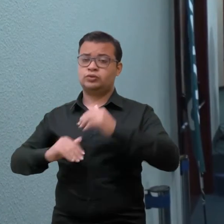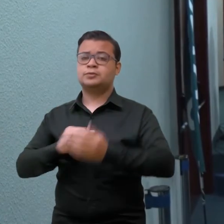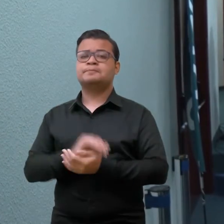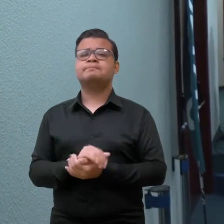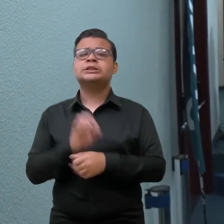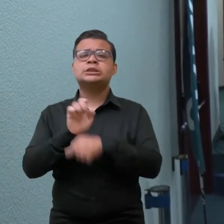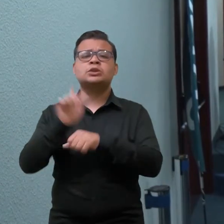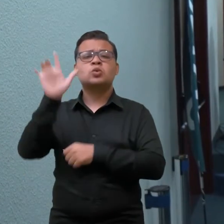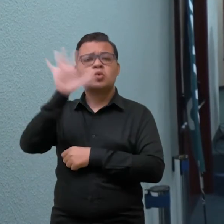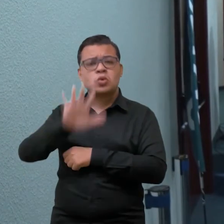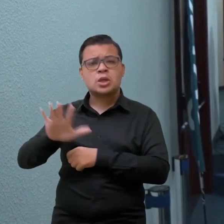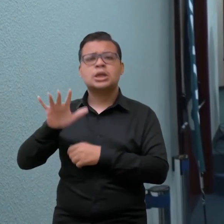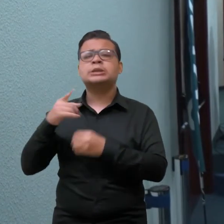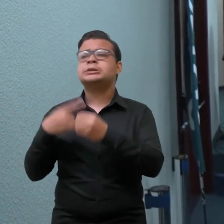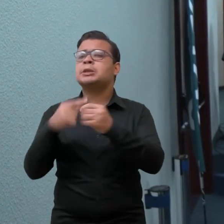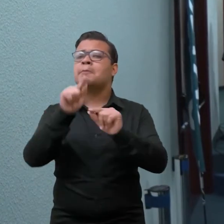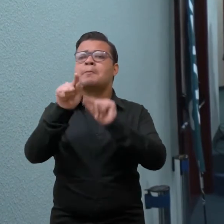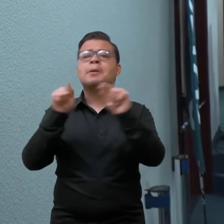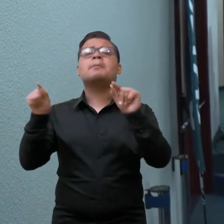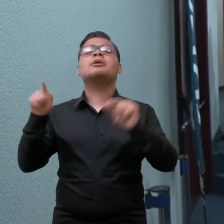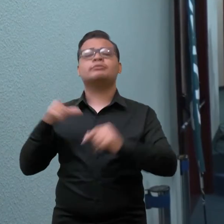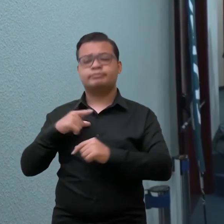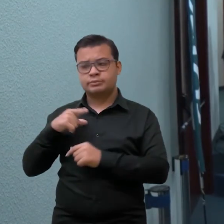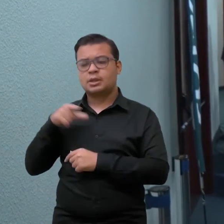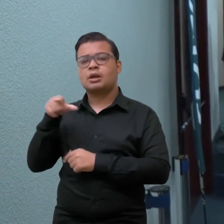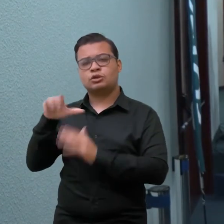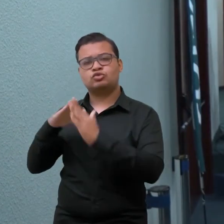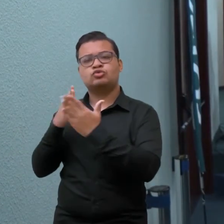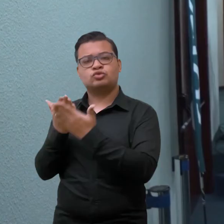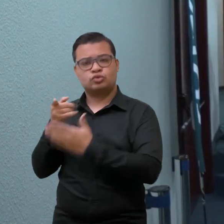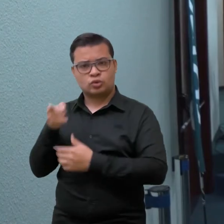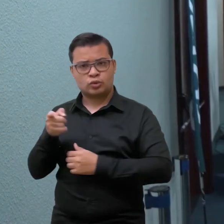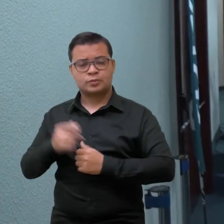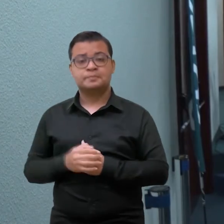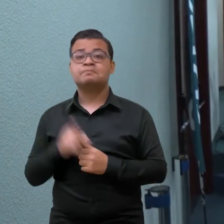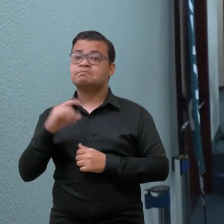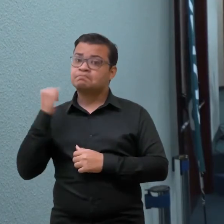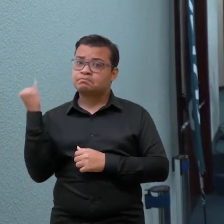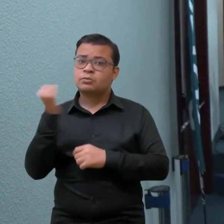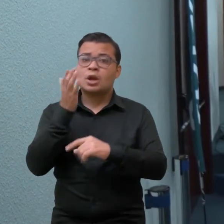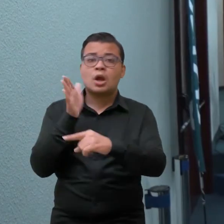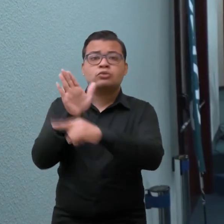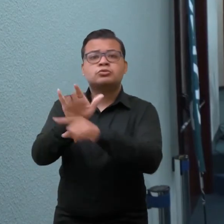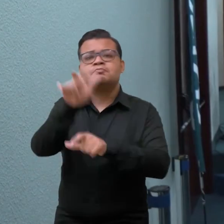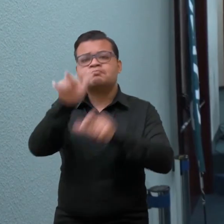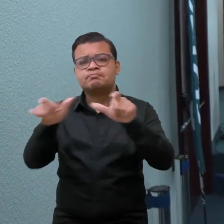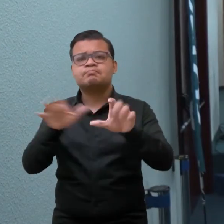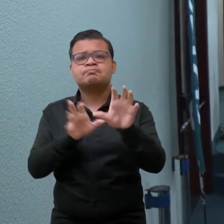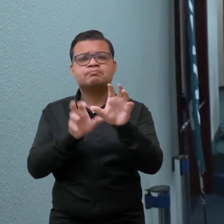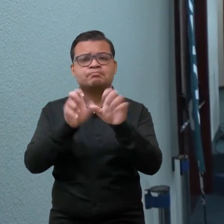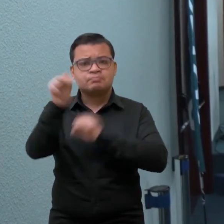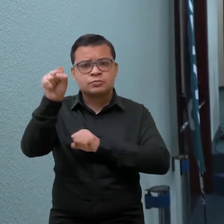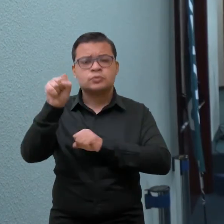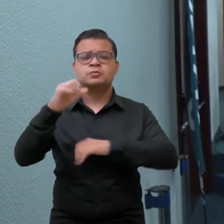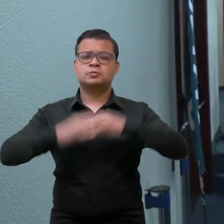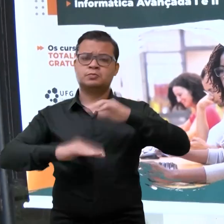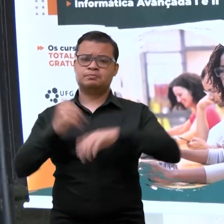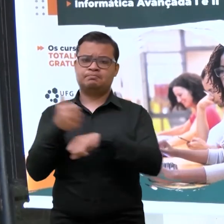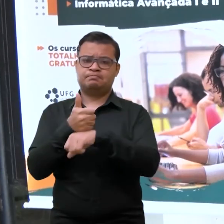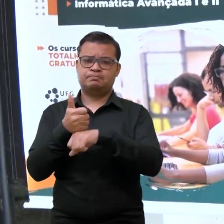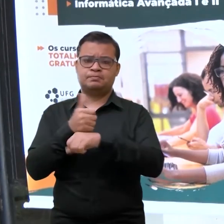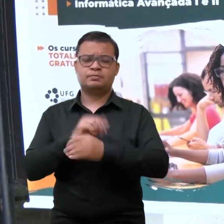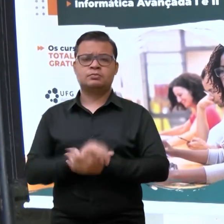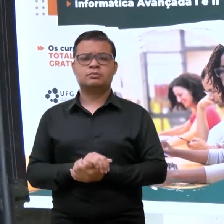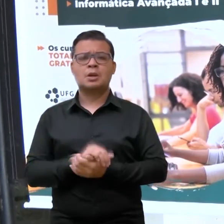profissional, né? Distribuídos por todo o Estado, que tem um impacto extremamente importante na capacitação das pessoas.